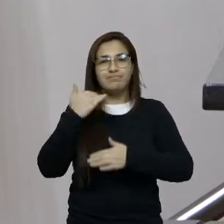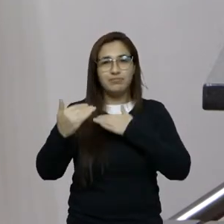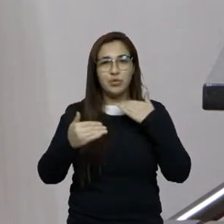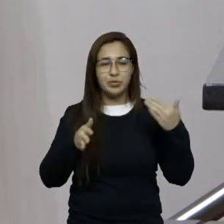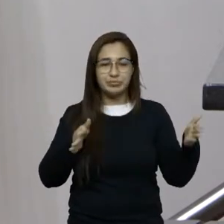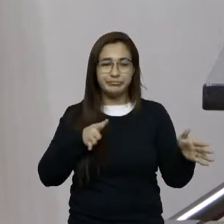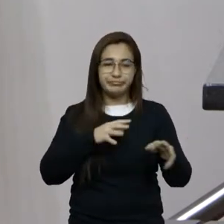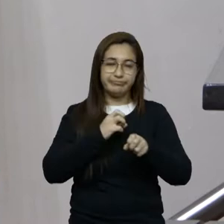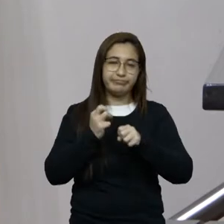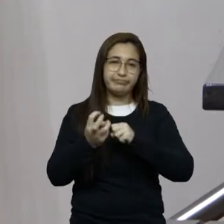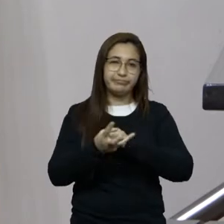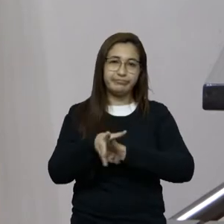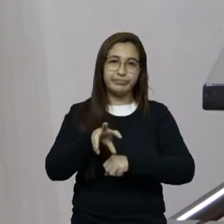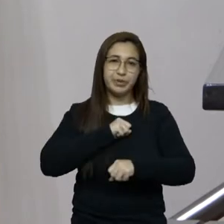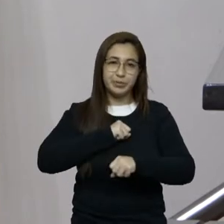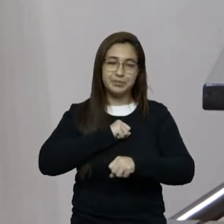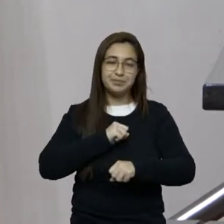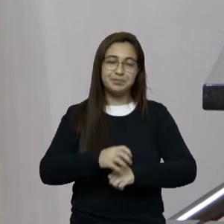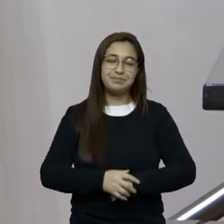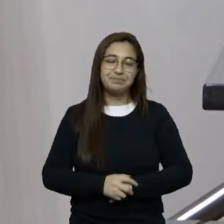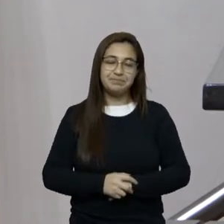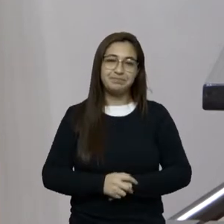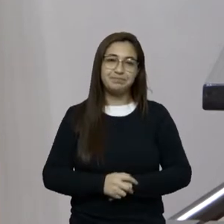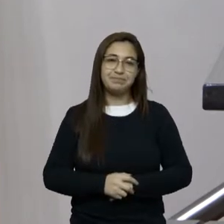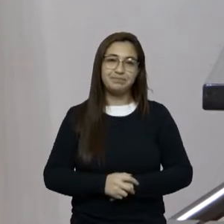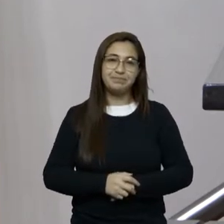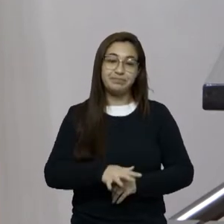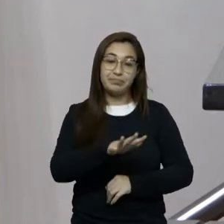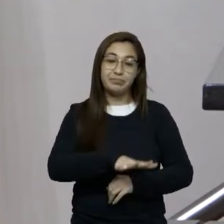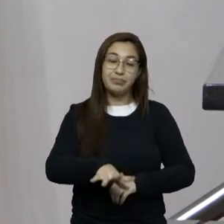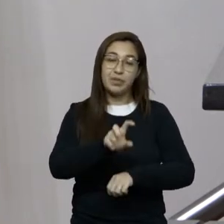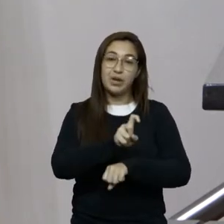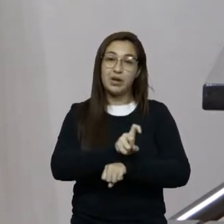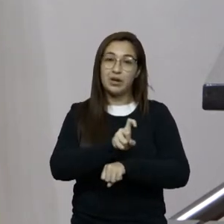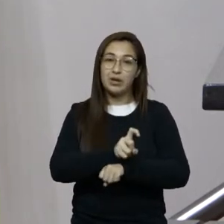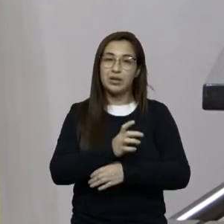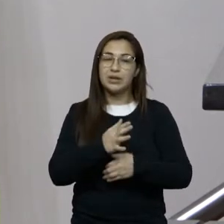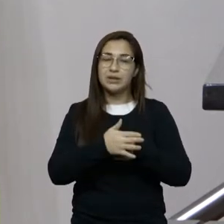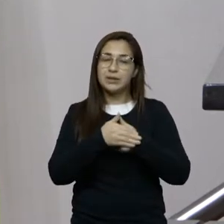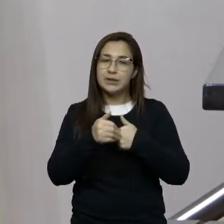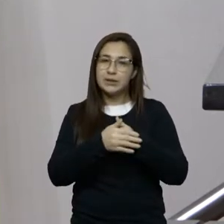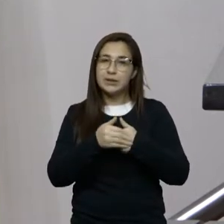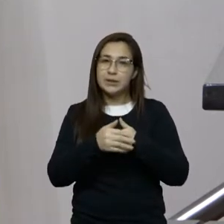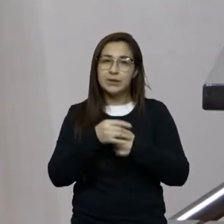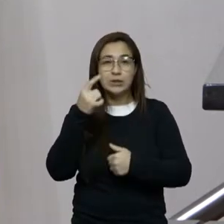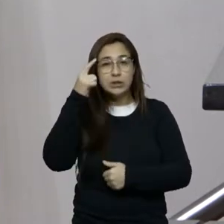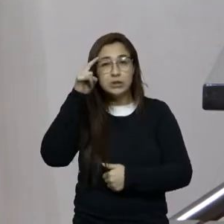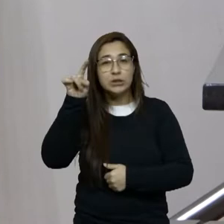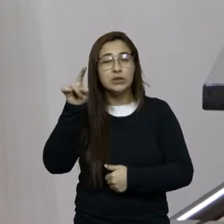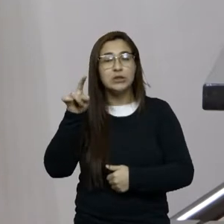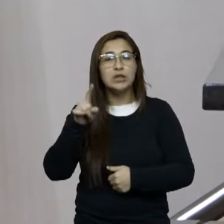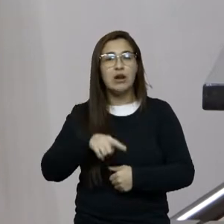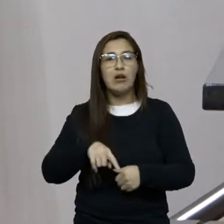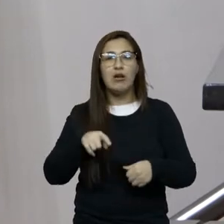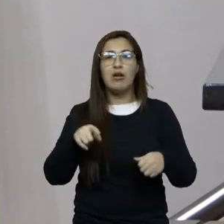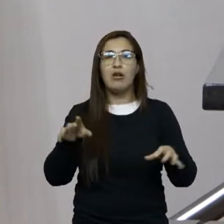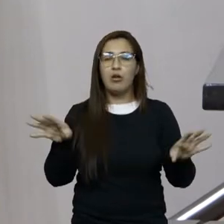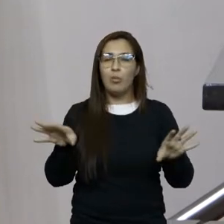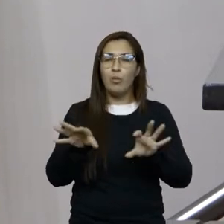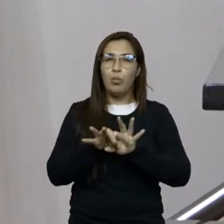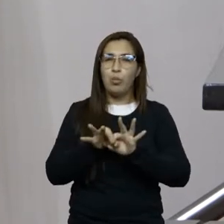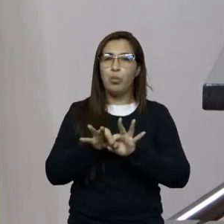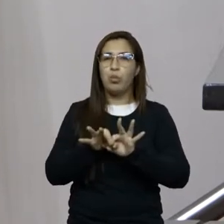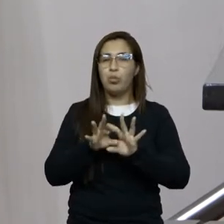o Vale do Araranguá tem um carinho muito especial por esta data ela transcende as diferenças religiosas